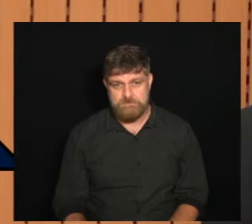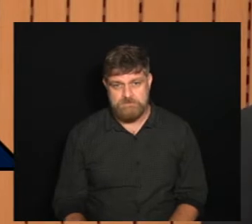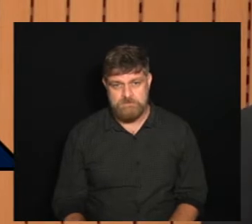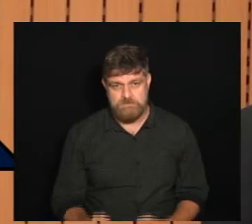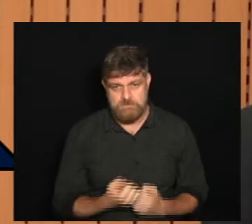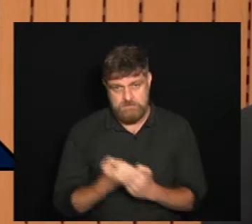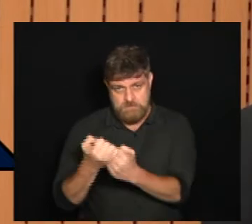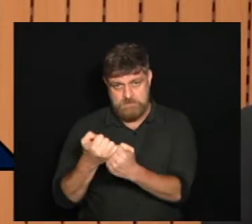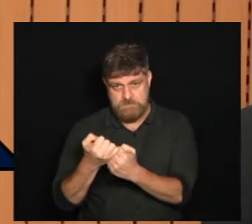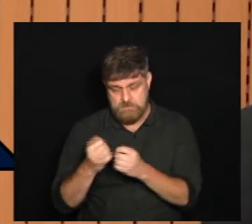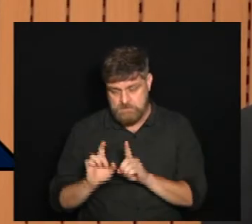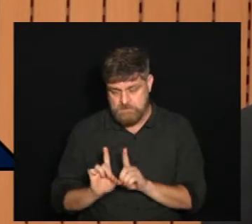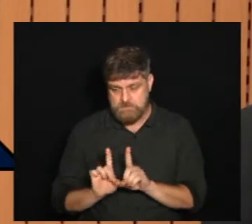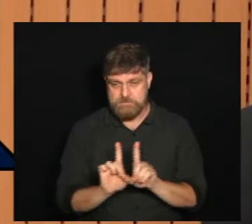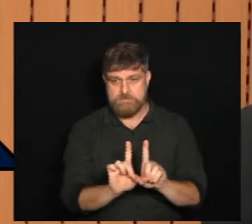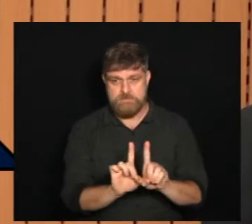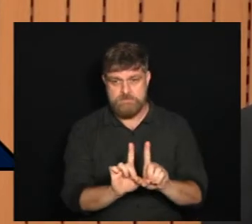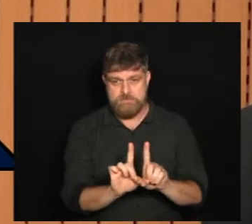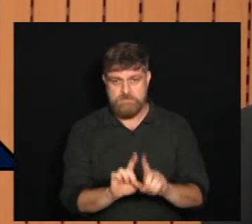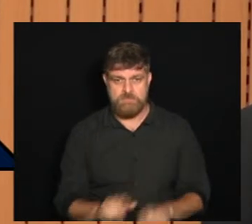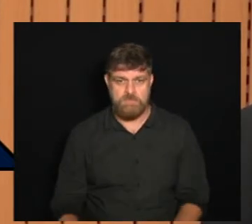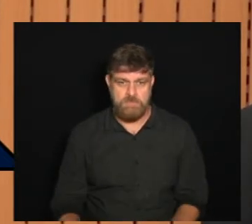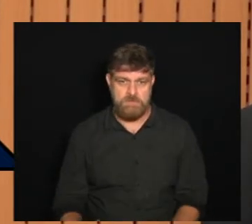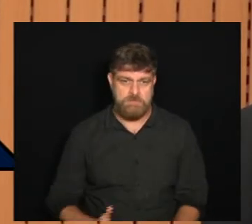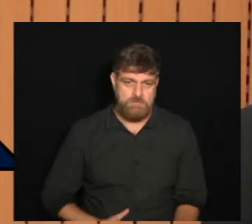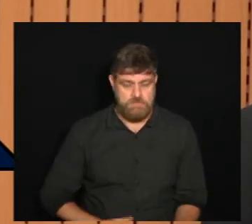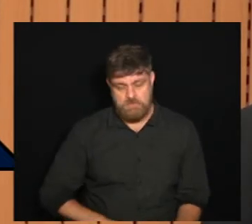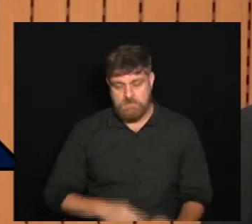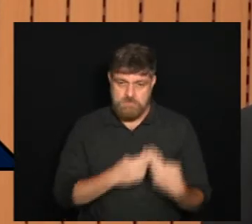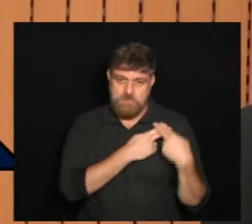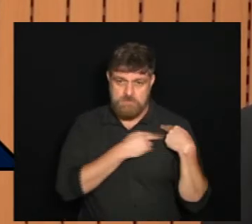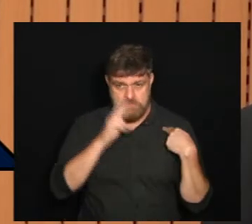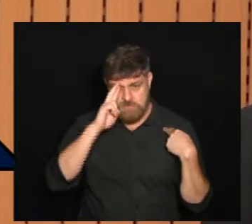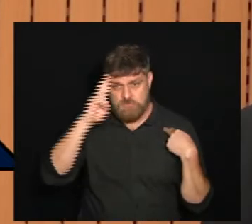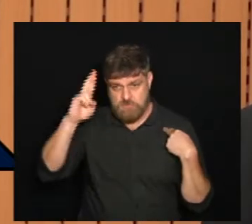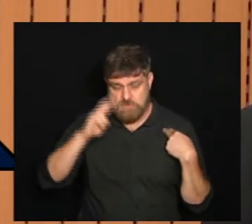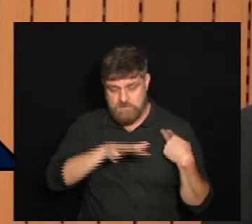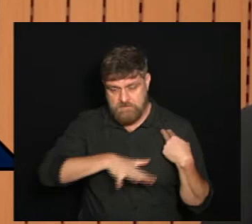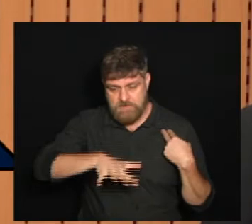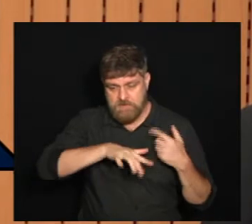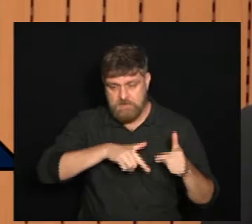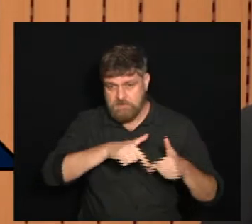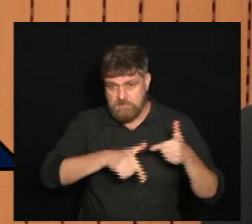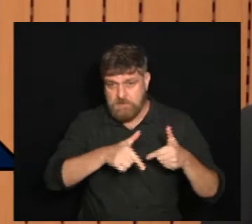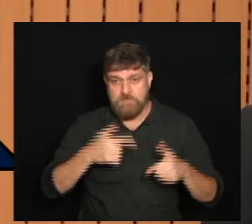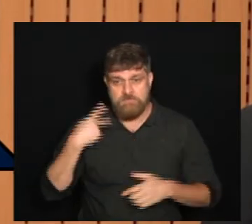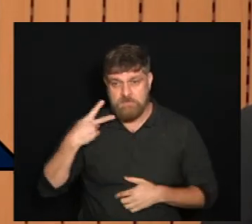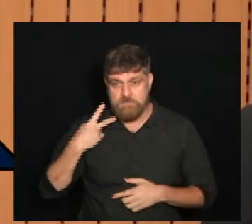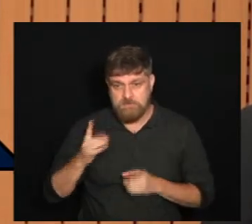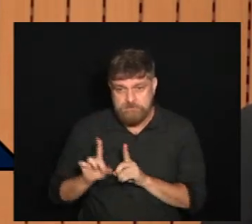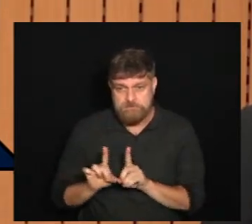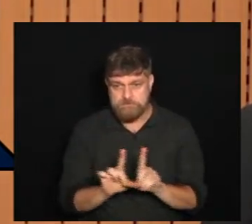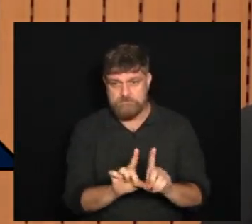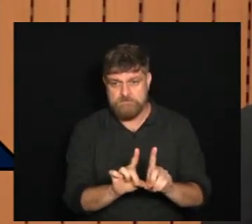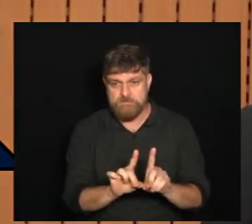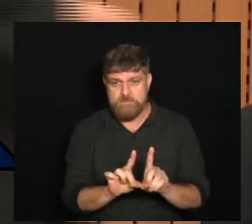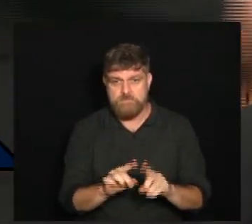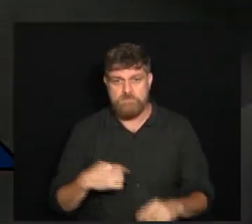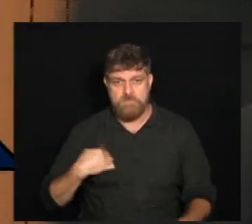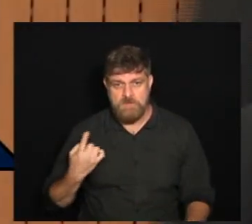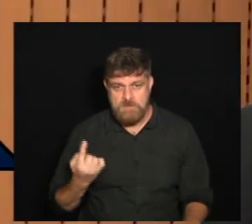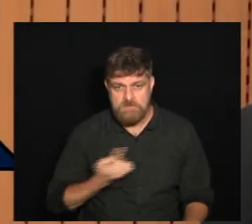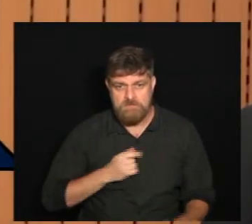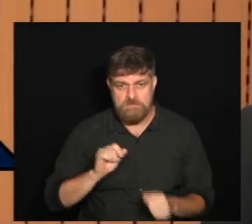integrante do gabinete, ou chefe de gabinete, se for o caso, para o acompanhamento. Nós vamos fazer